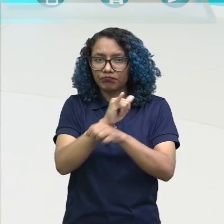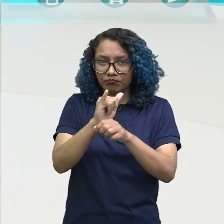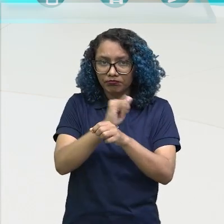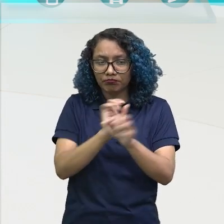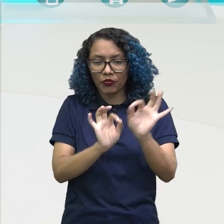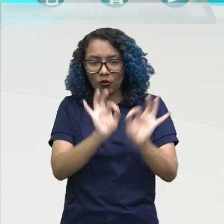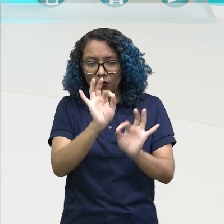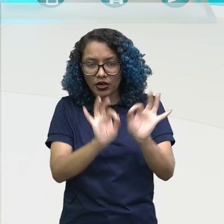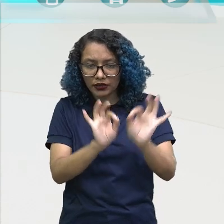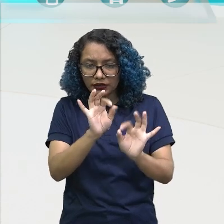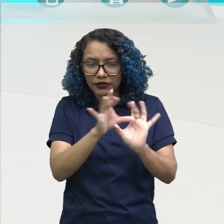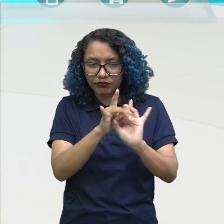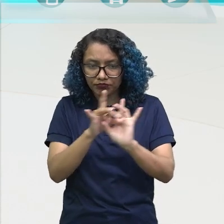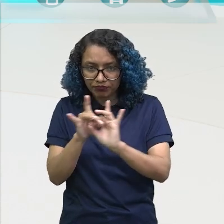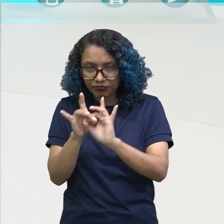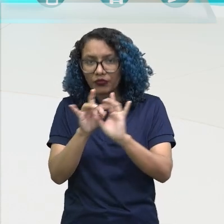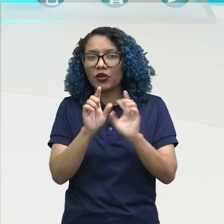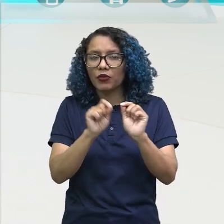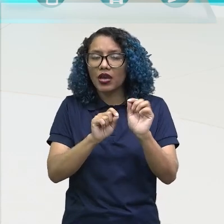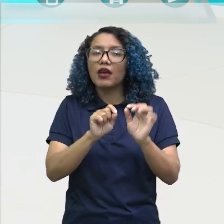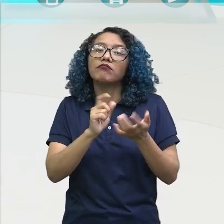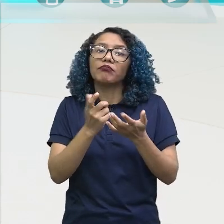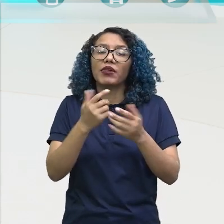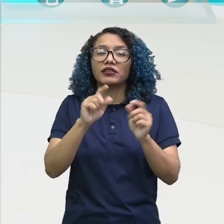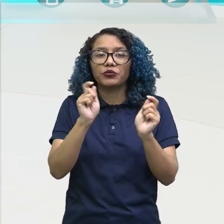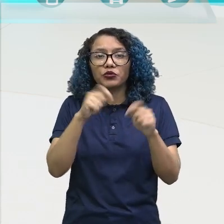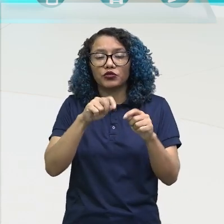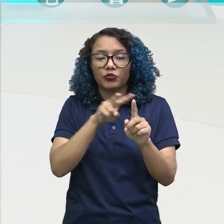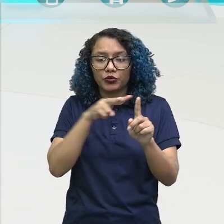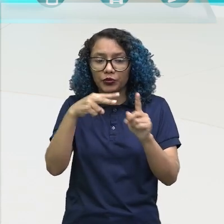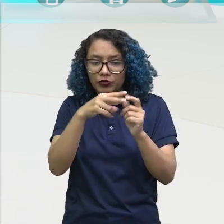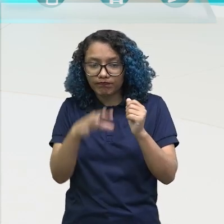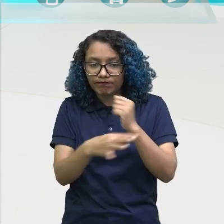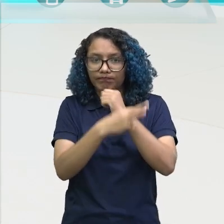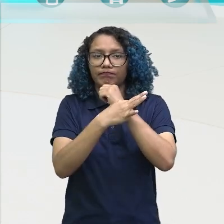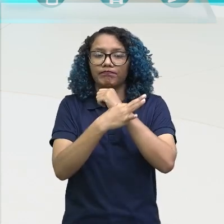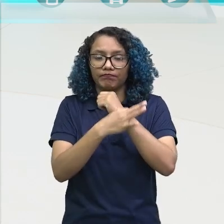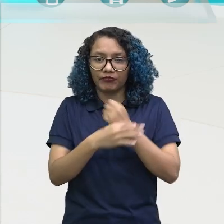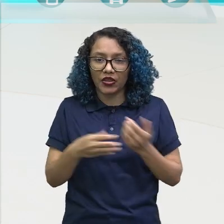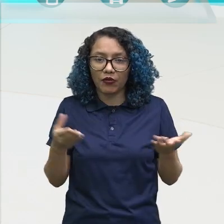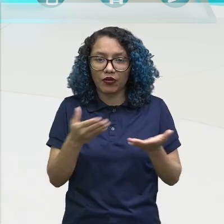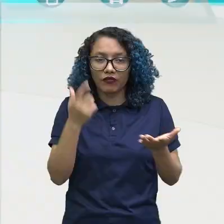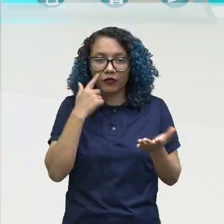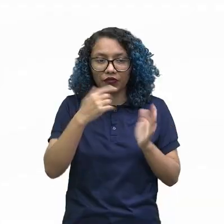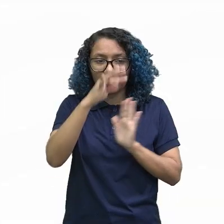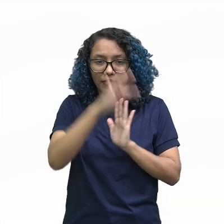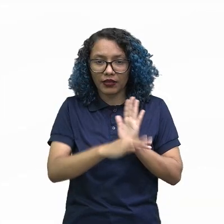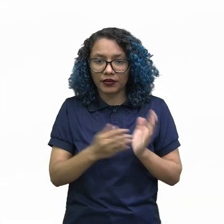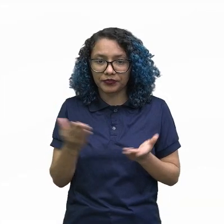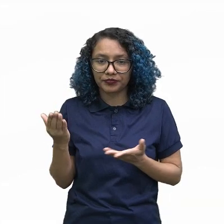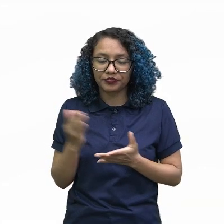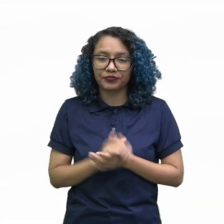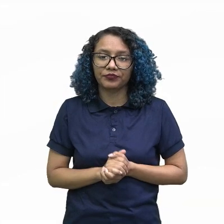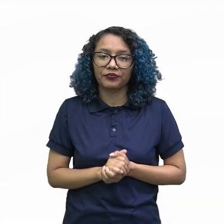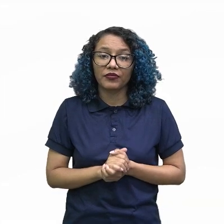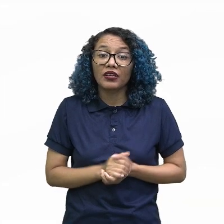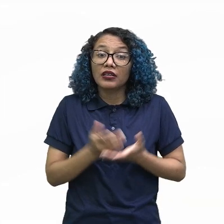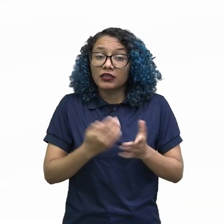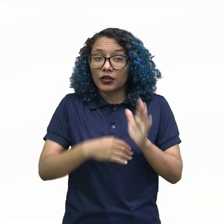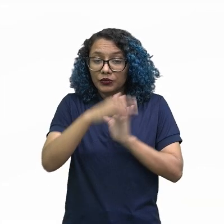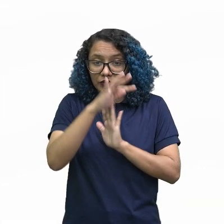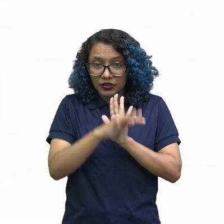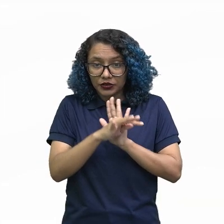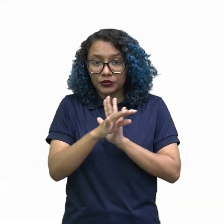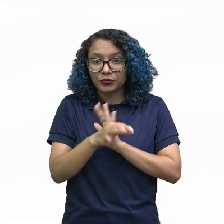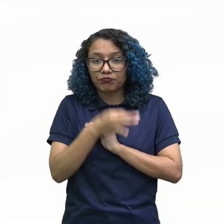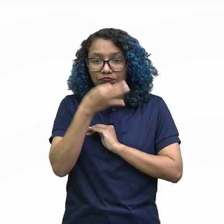articulamos para defender a nossa ideia, o nosso ponto de vista. Então, vamos ao texto, colocando aí o nosso conceito. Observem que